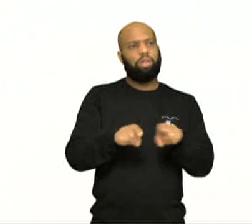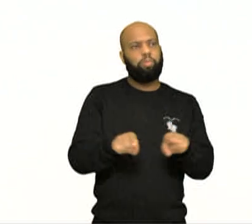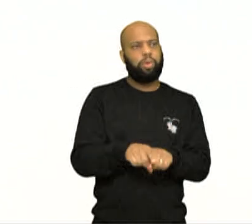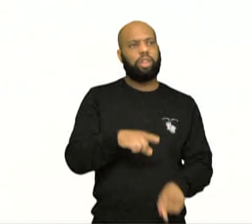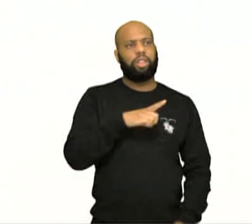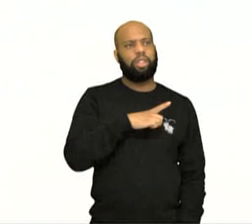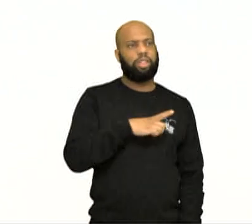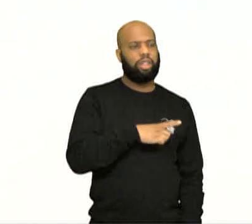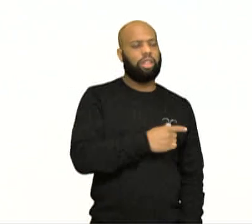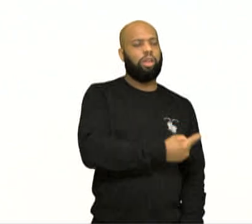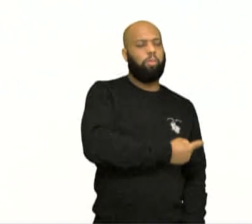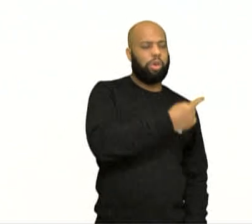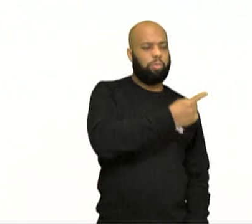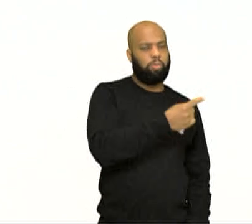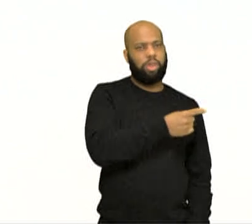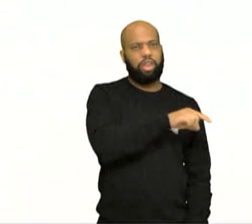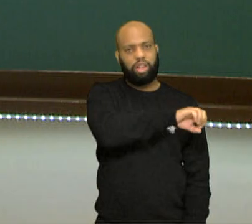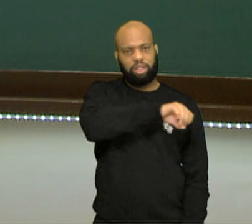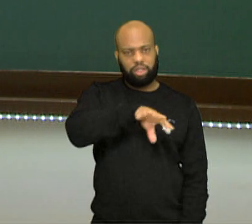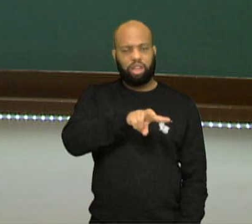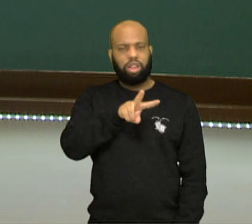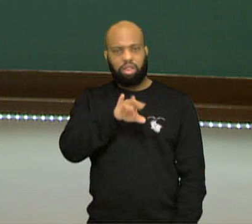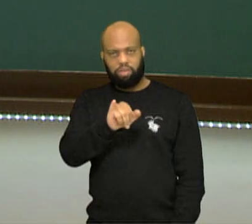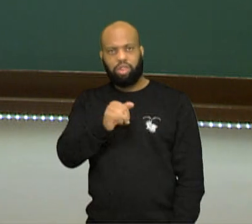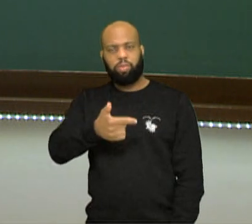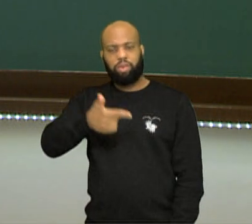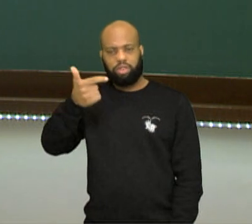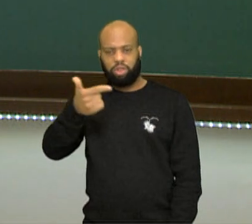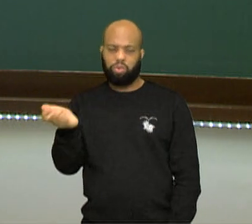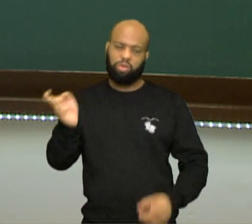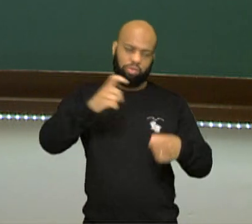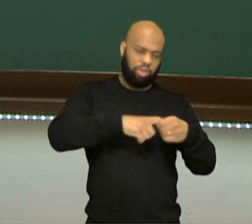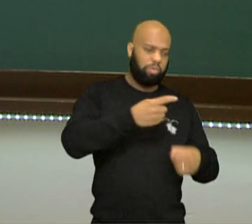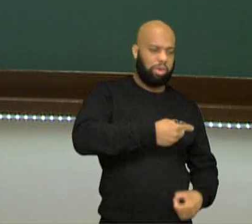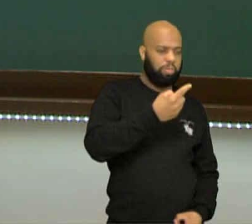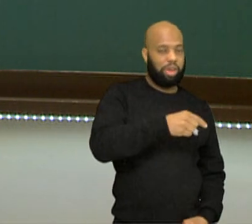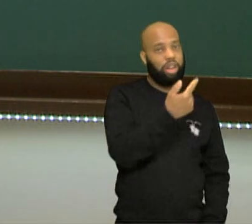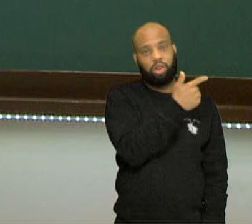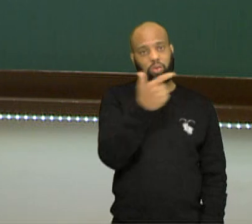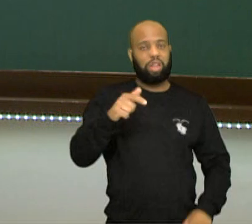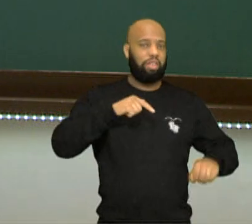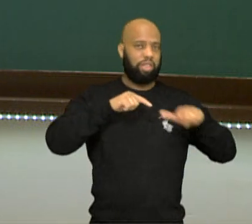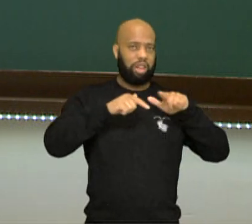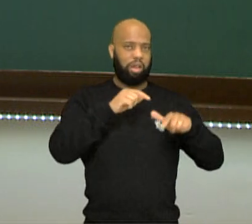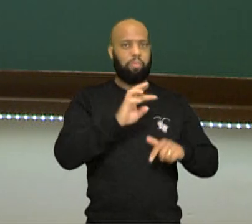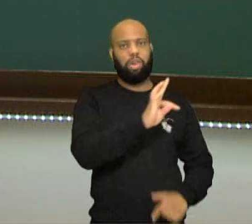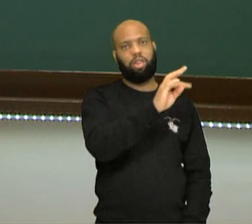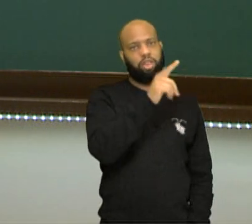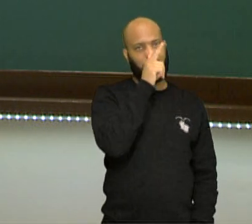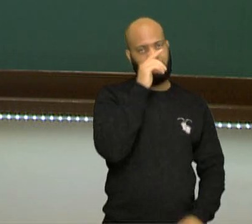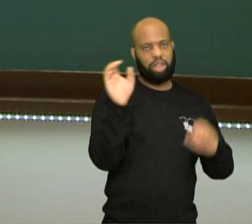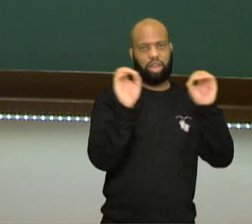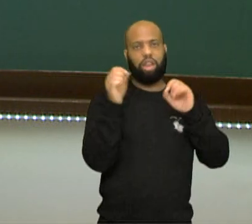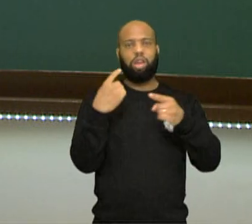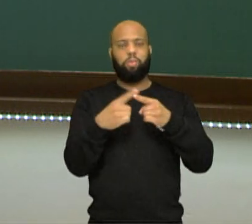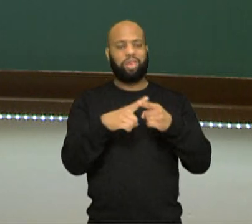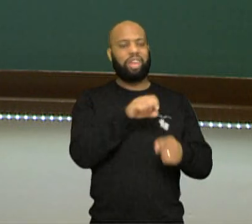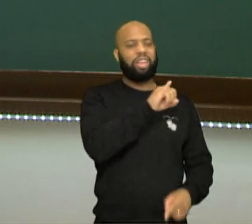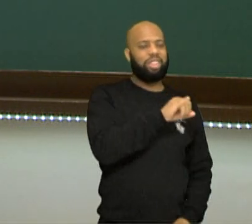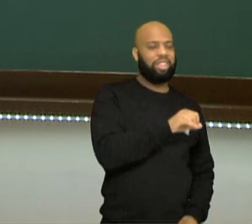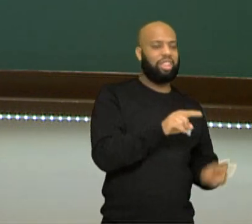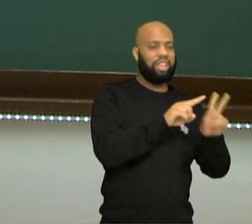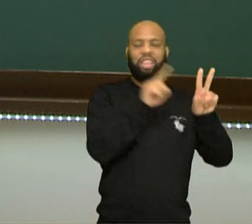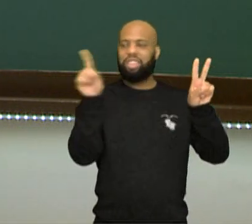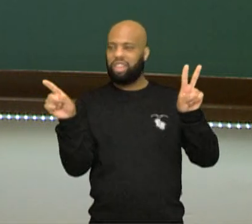sai da primeira, vai para a segunda, volta para a primeira, não houve nenhum trabalho. Aqui também não houve trabalho, porque voltou para a mesma superfície. E aqui também o